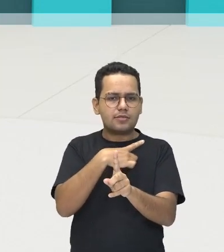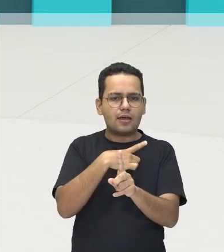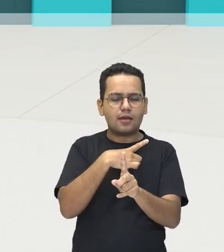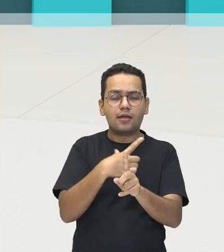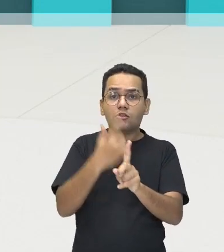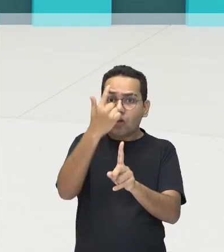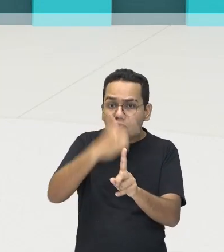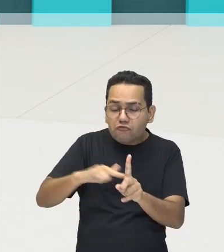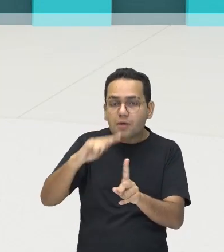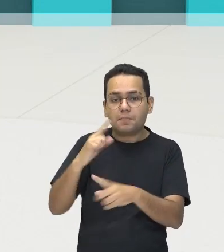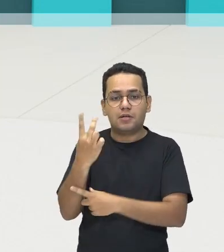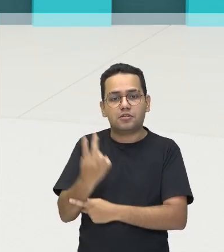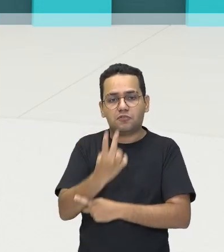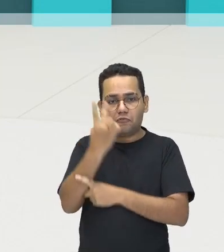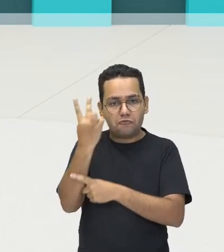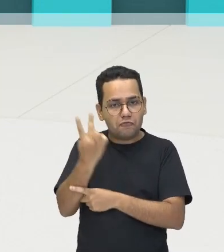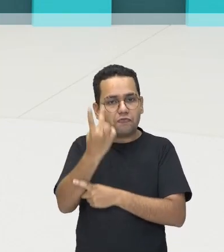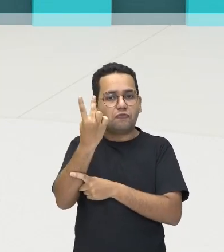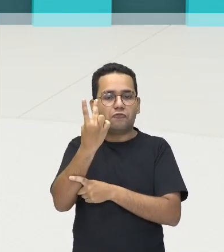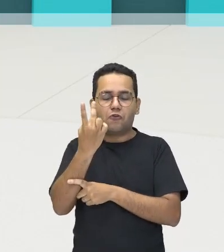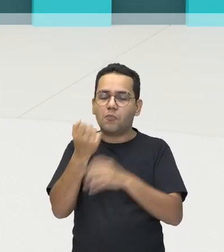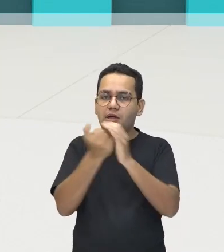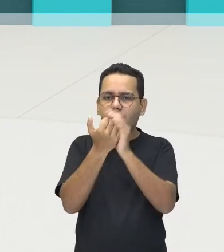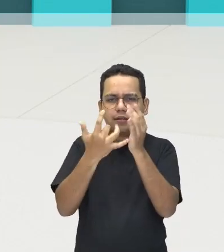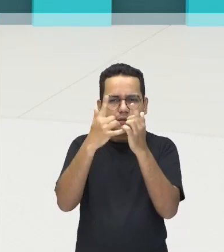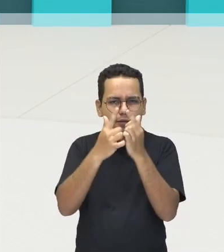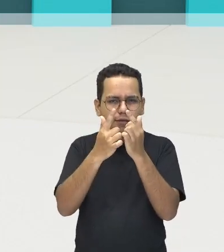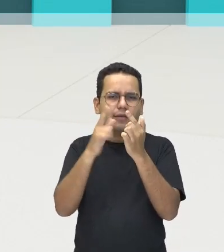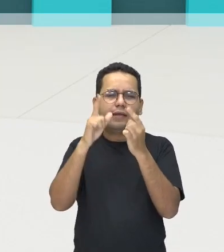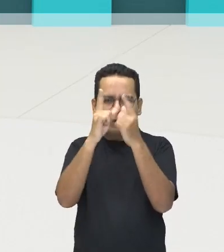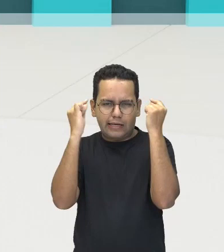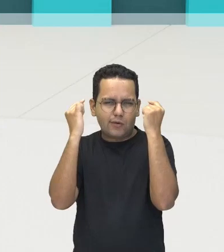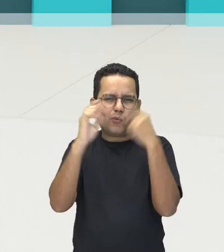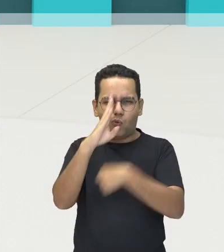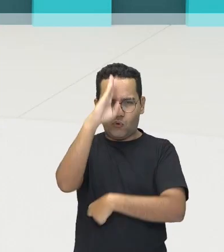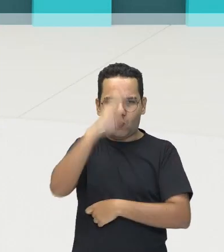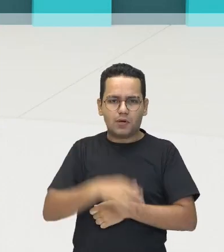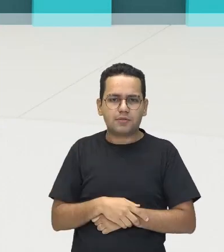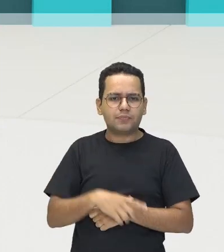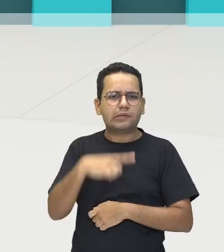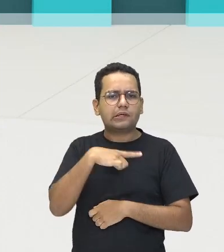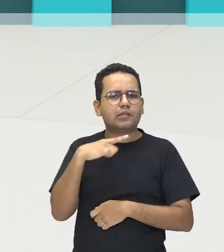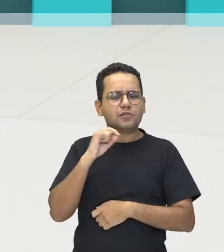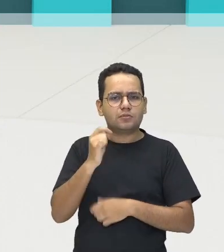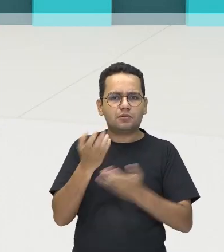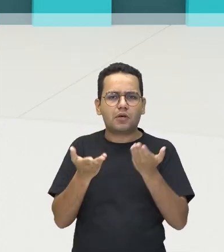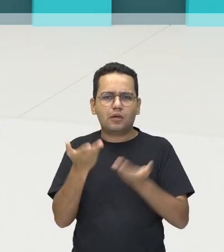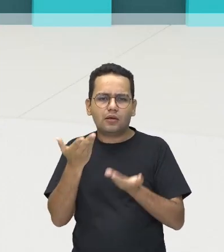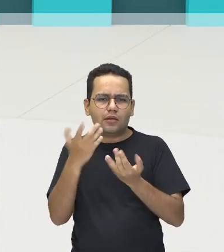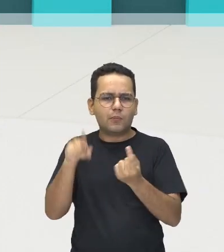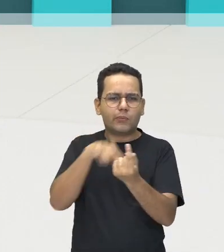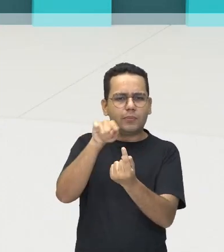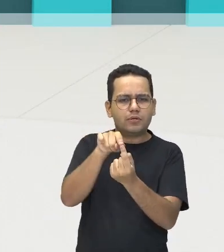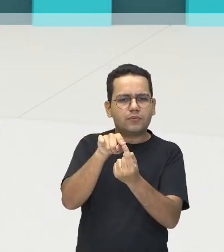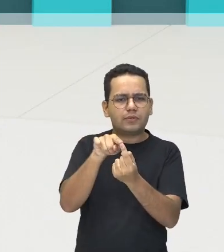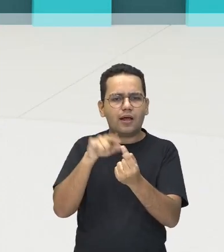e que tem como características determinados princípios como equilíbrio, objetividade, simetria,